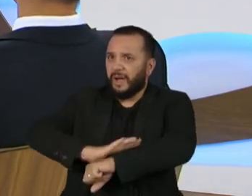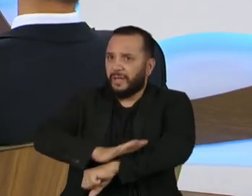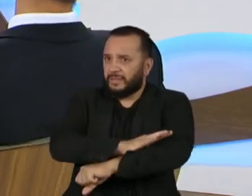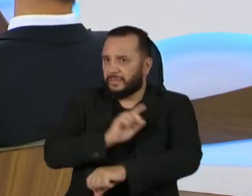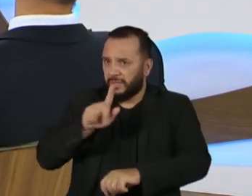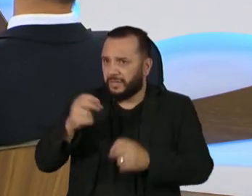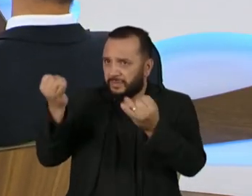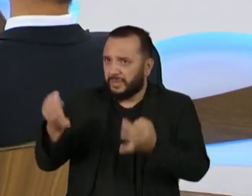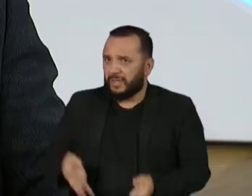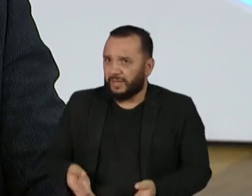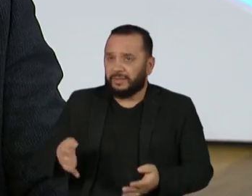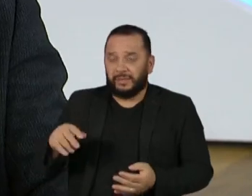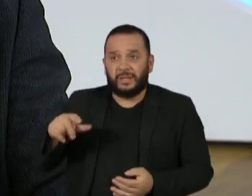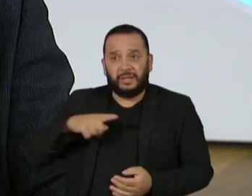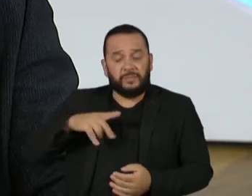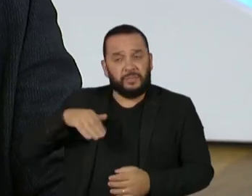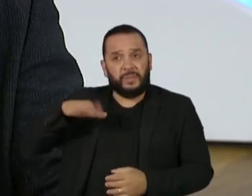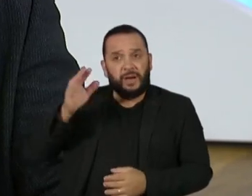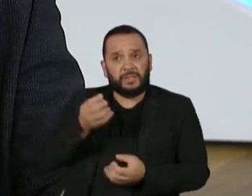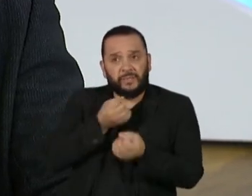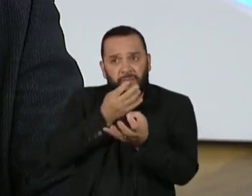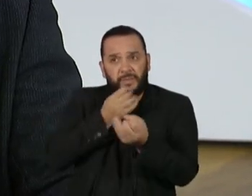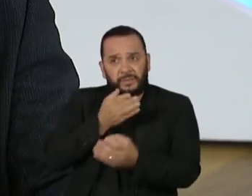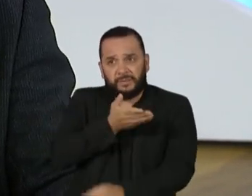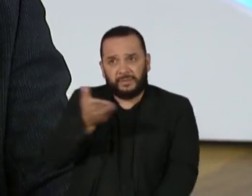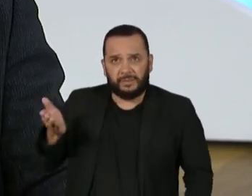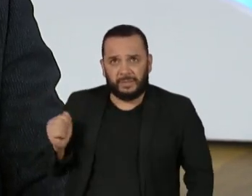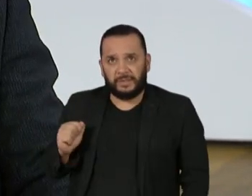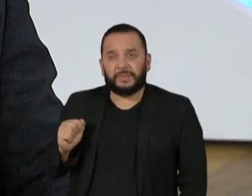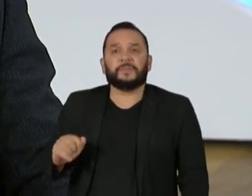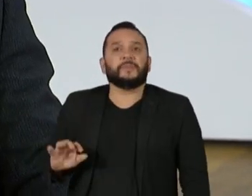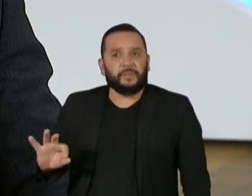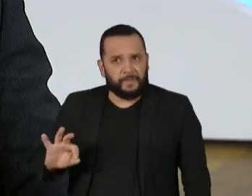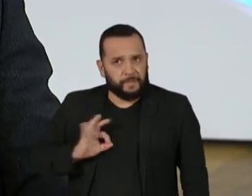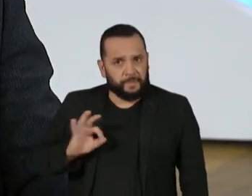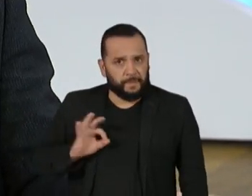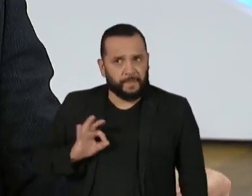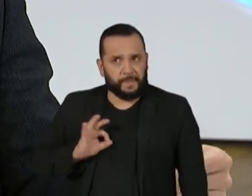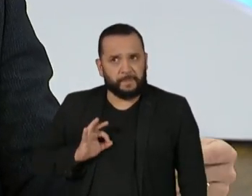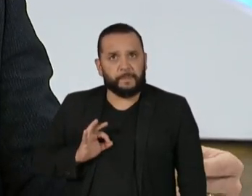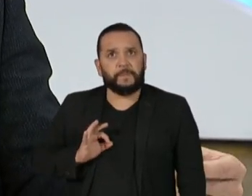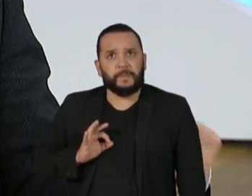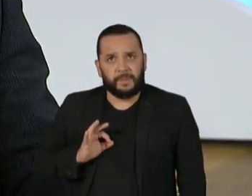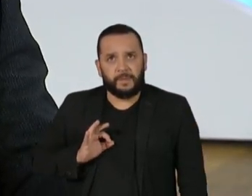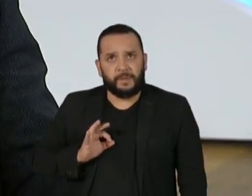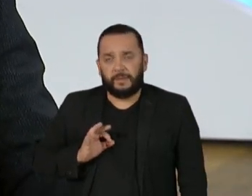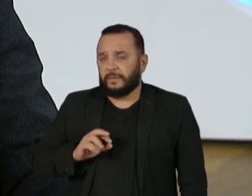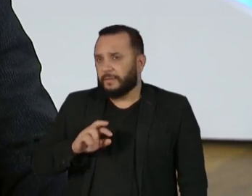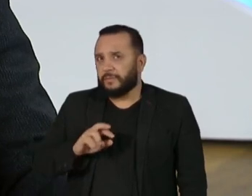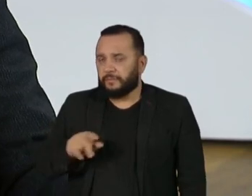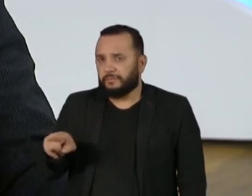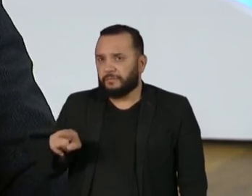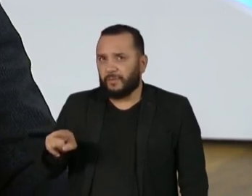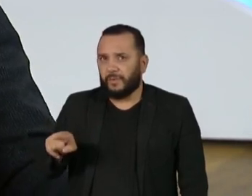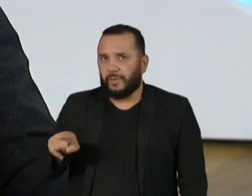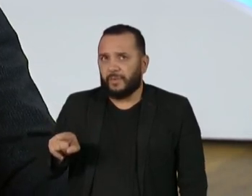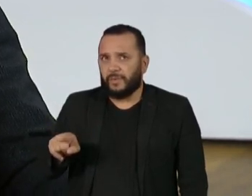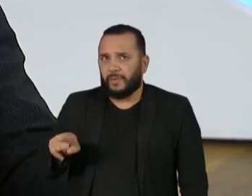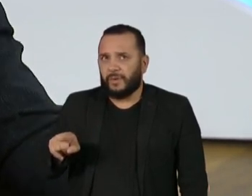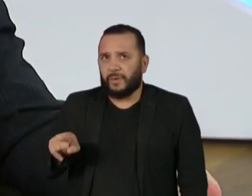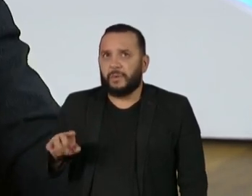eu trago uma outra informação para você também o efetivo policial e não é o policial ele não